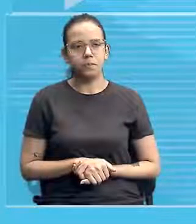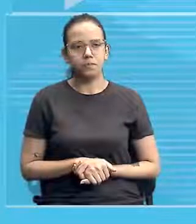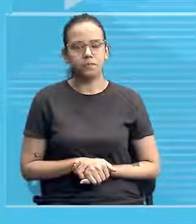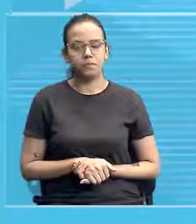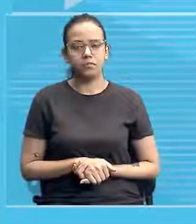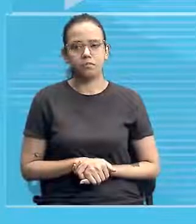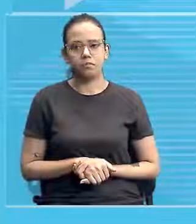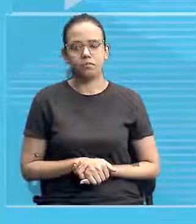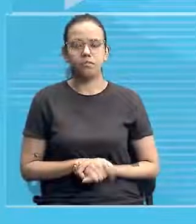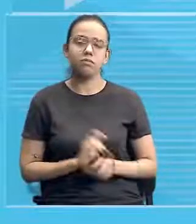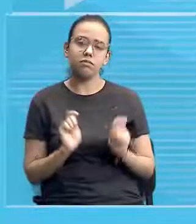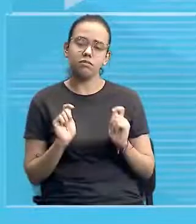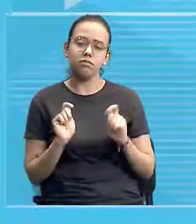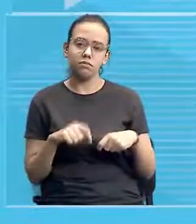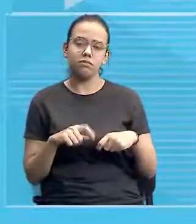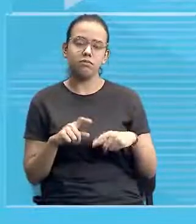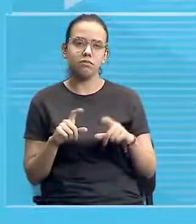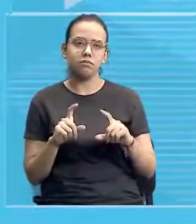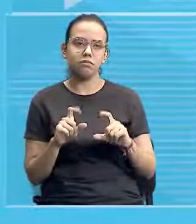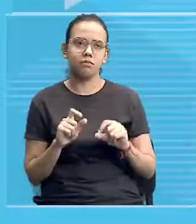Você pode se tornar